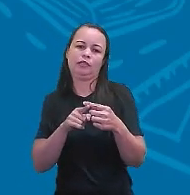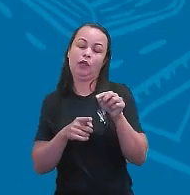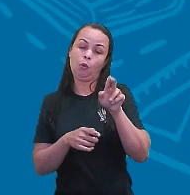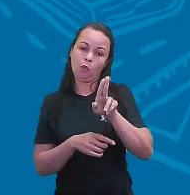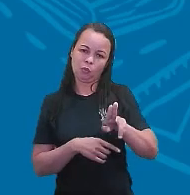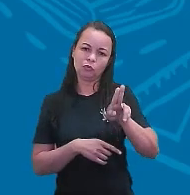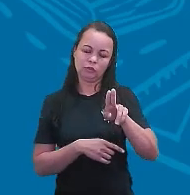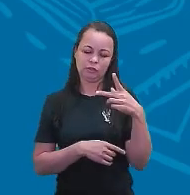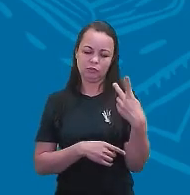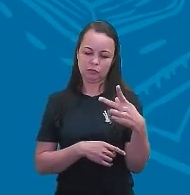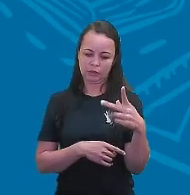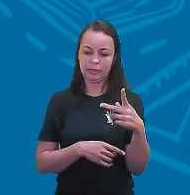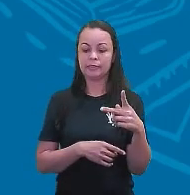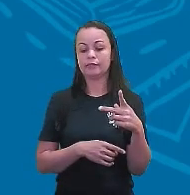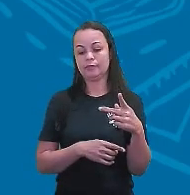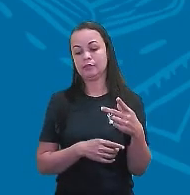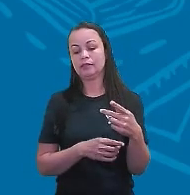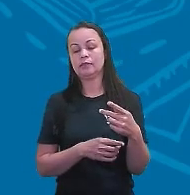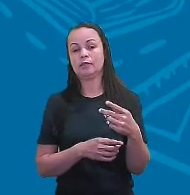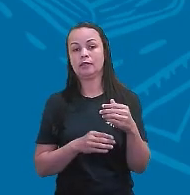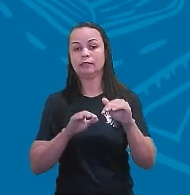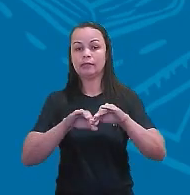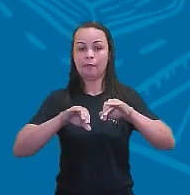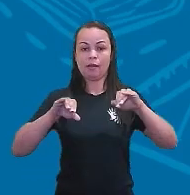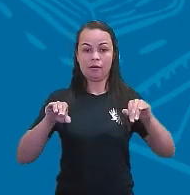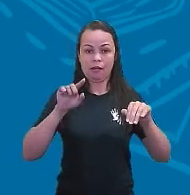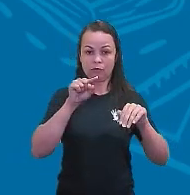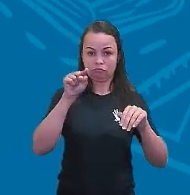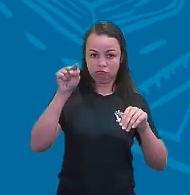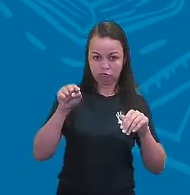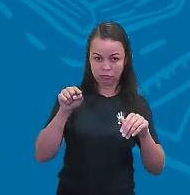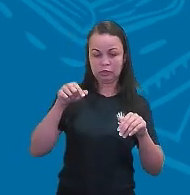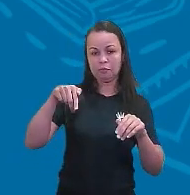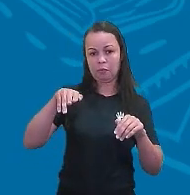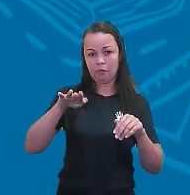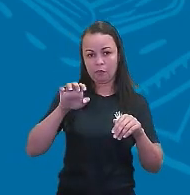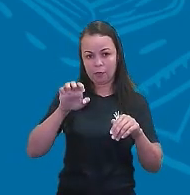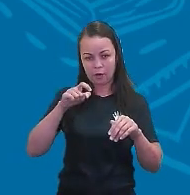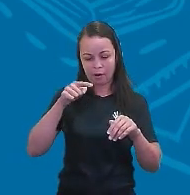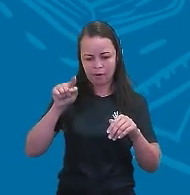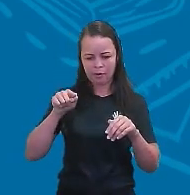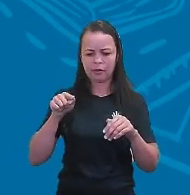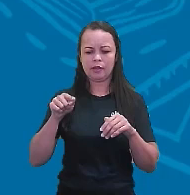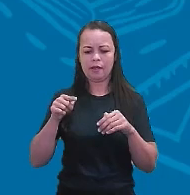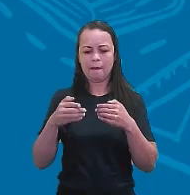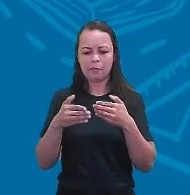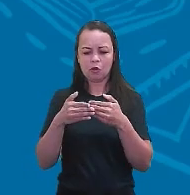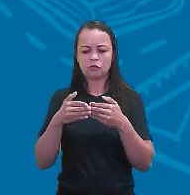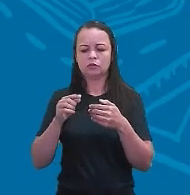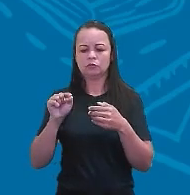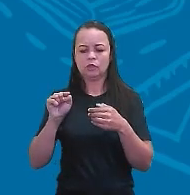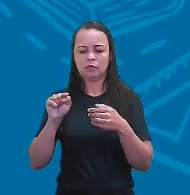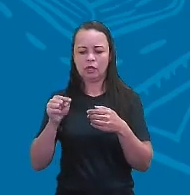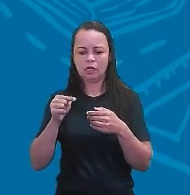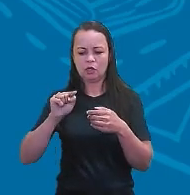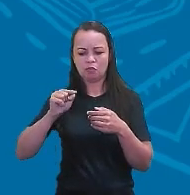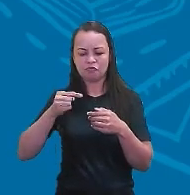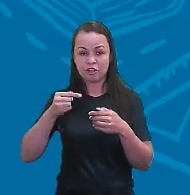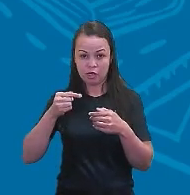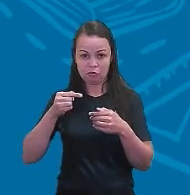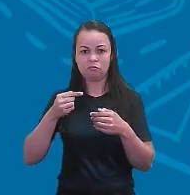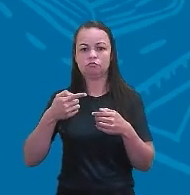esse porquê separado e com acento. E pertinho dele tem uma vírgula, como vocês estão vendo aí. E embaixo